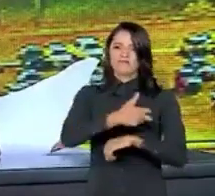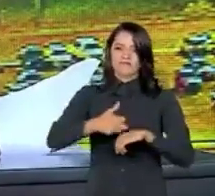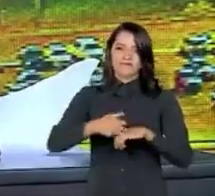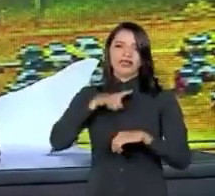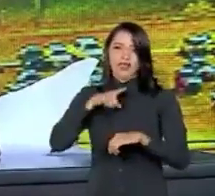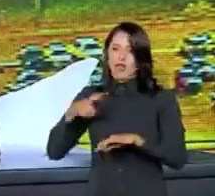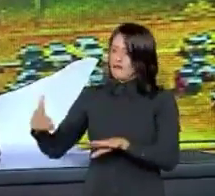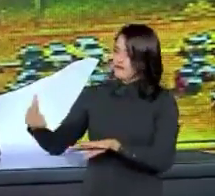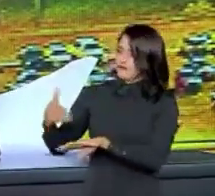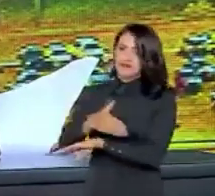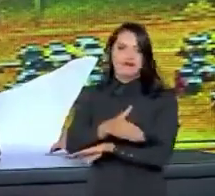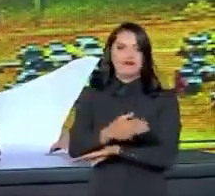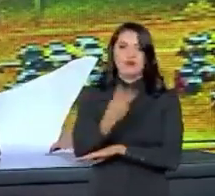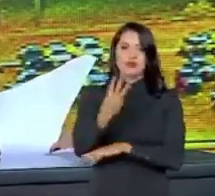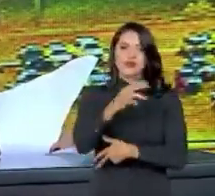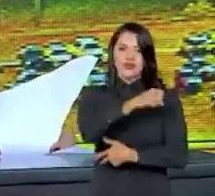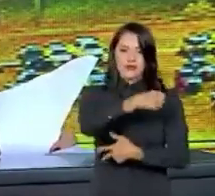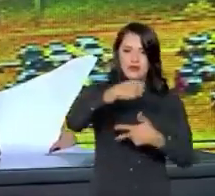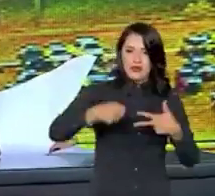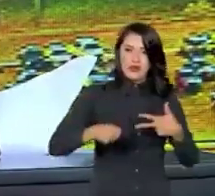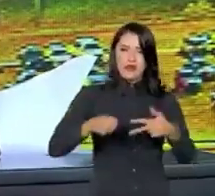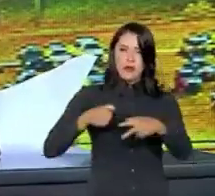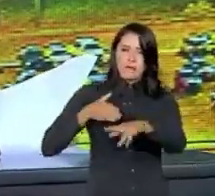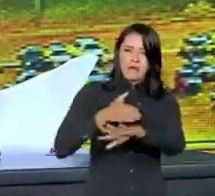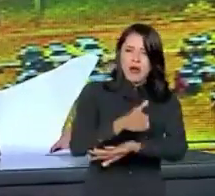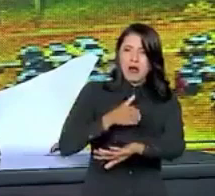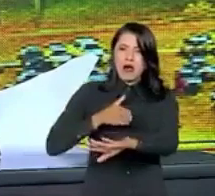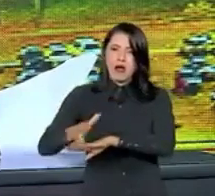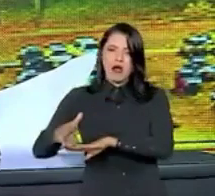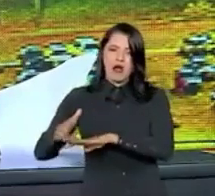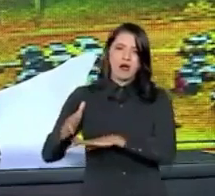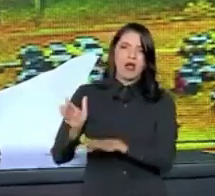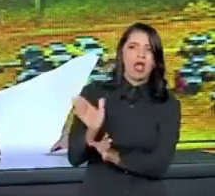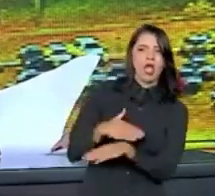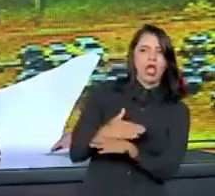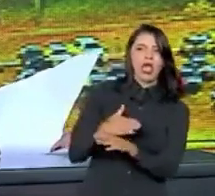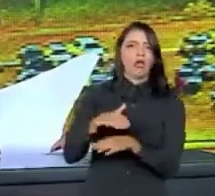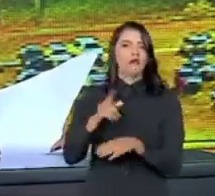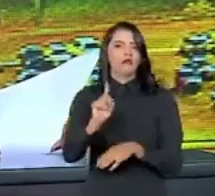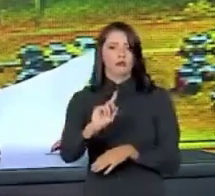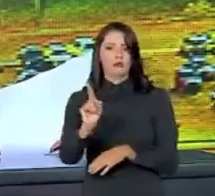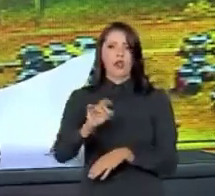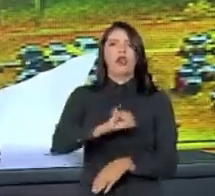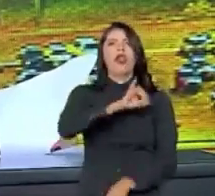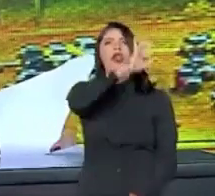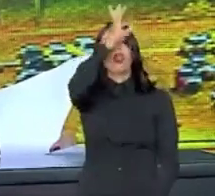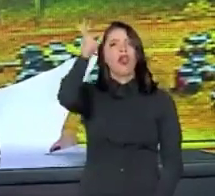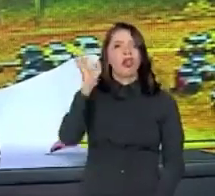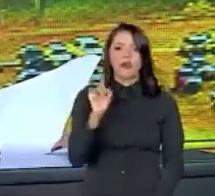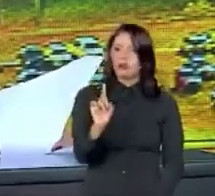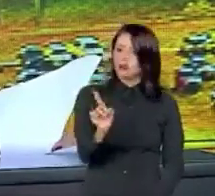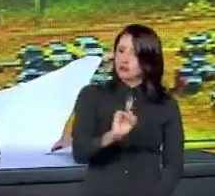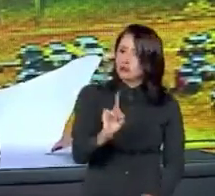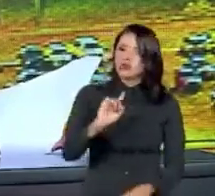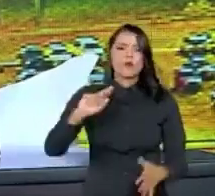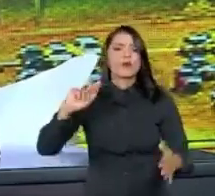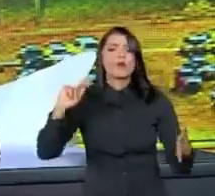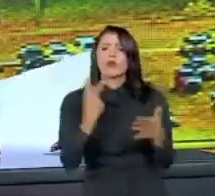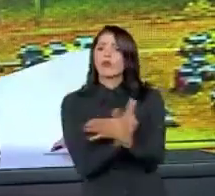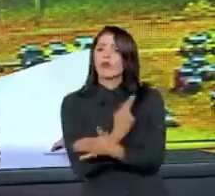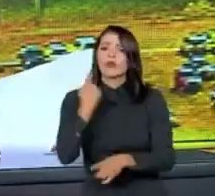às sedes dos três poderes não se deu à toa. Ele aconteceu porque